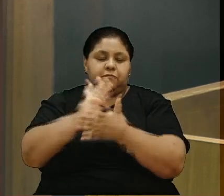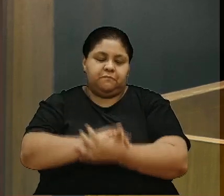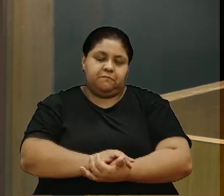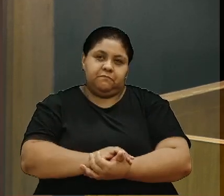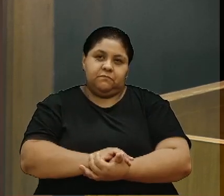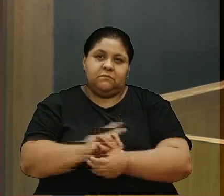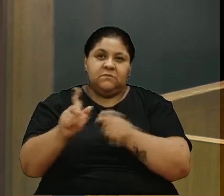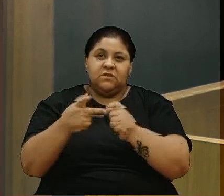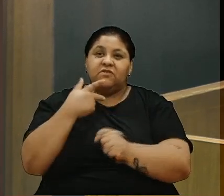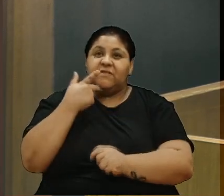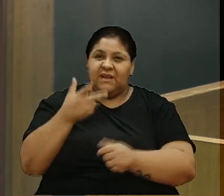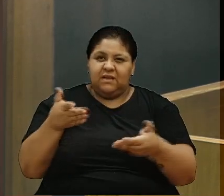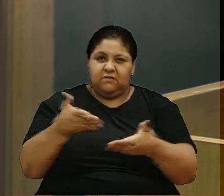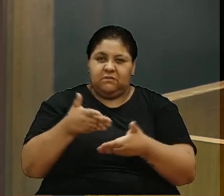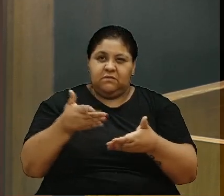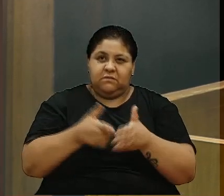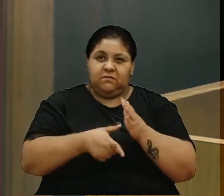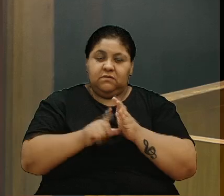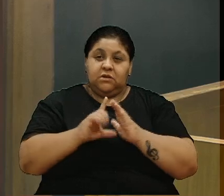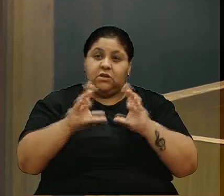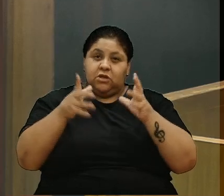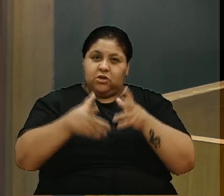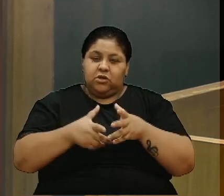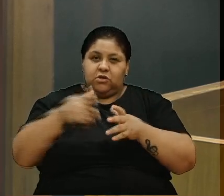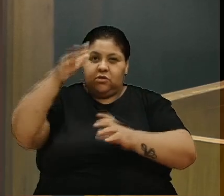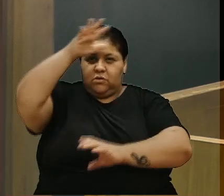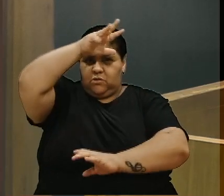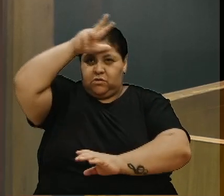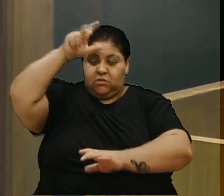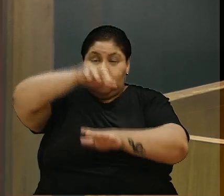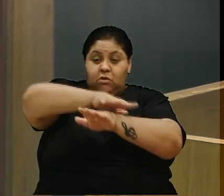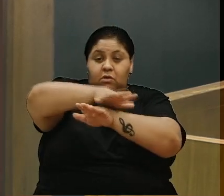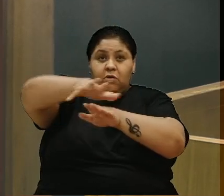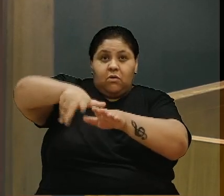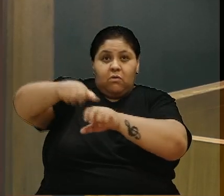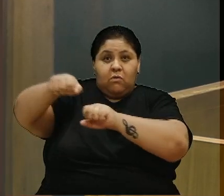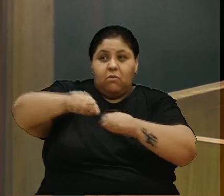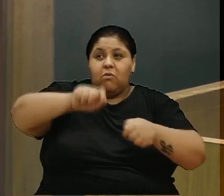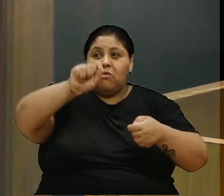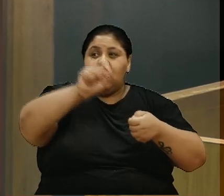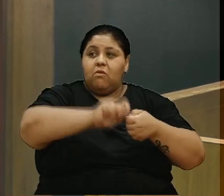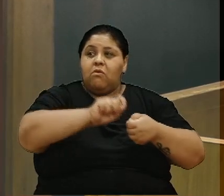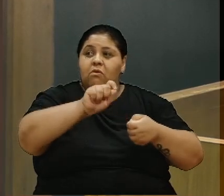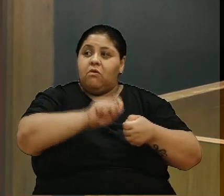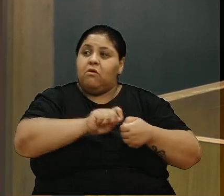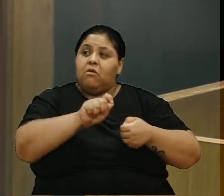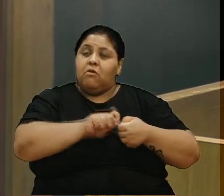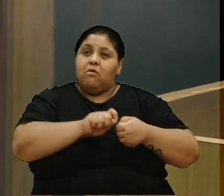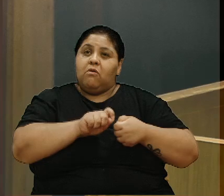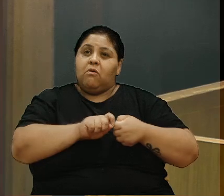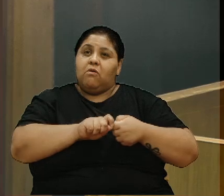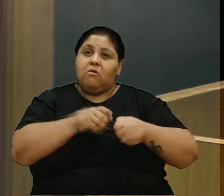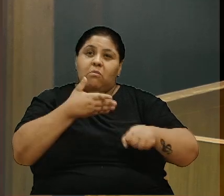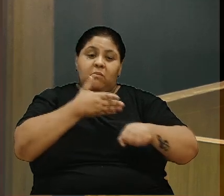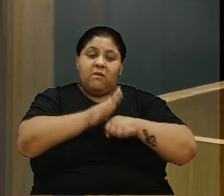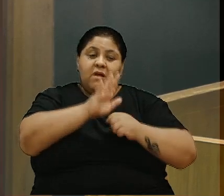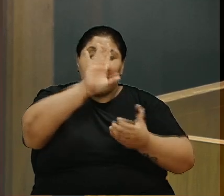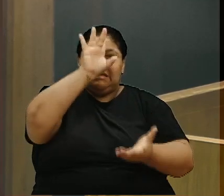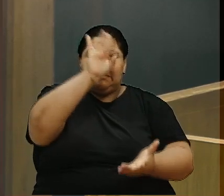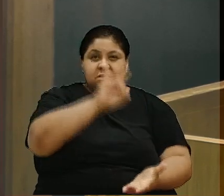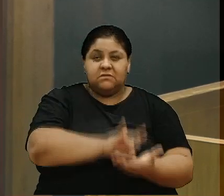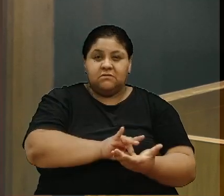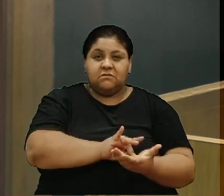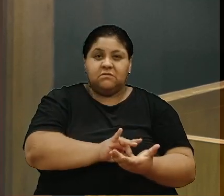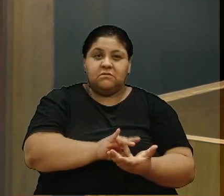Aquilo que a gente já tinha discutido antes, que todos os municípios circunvizinhos possam fazer uma coparticipação efetiva